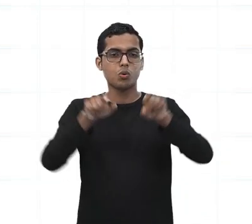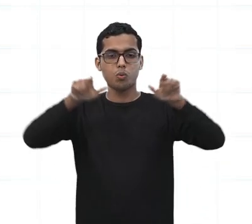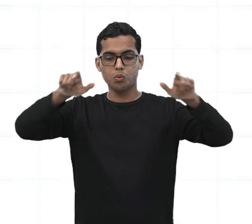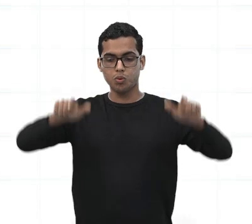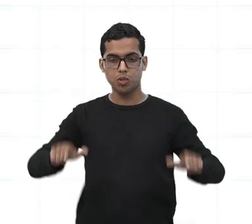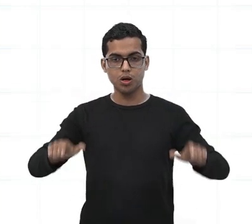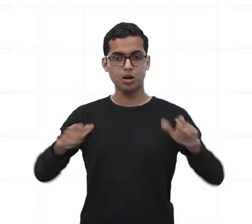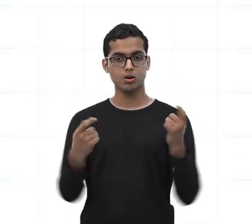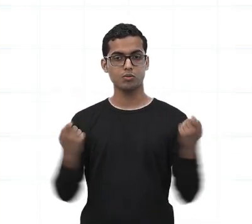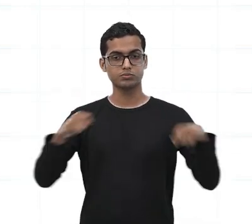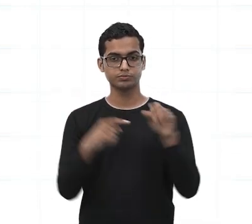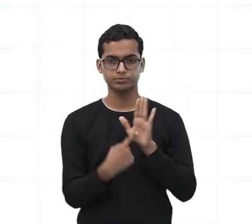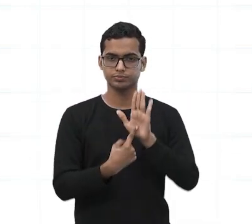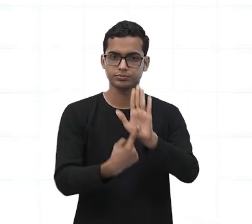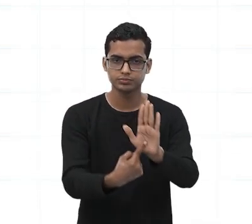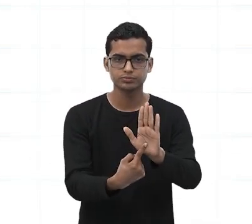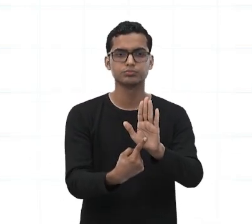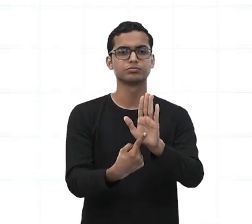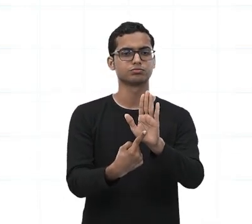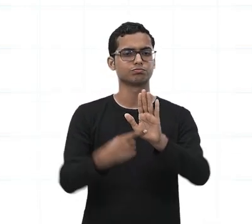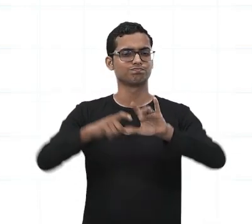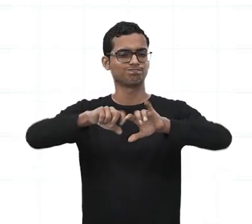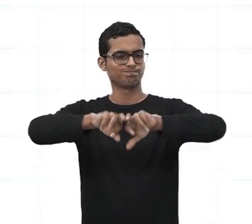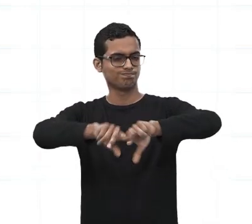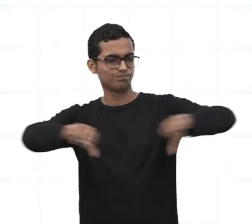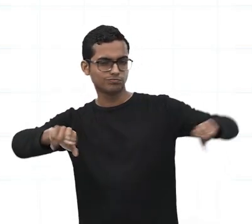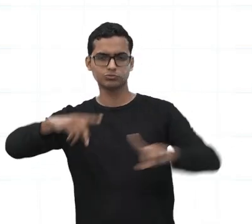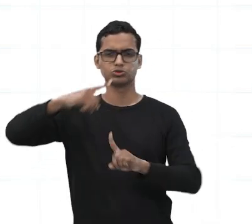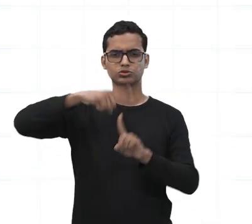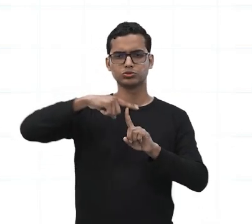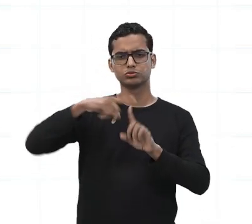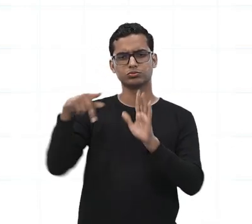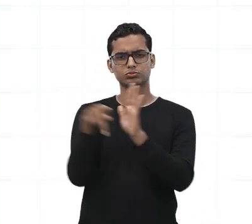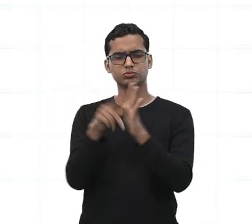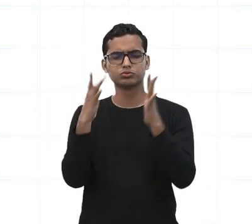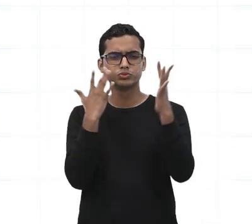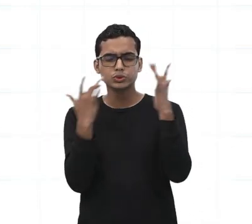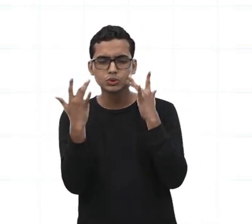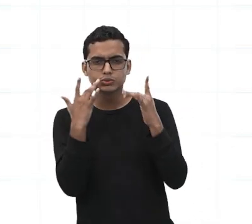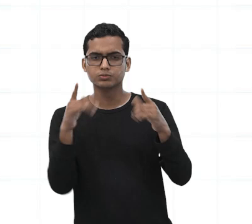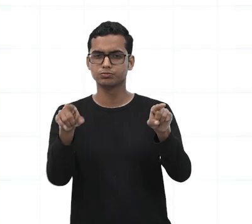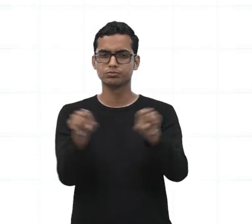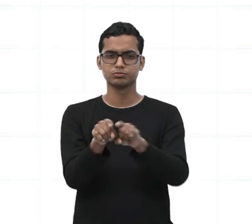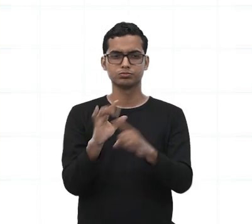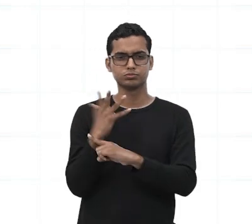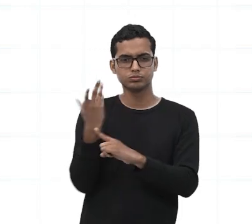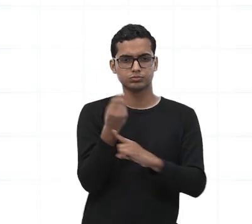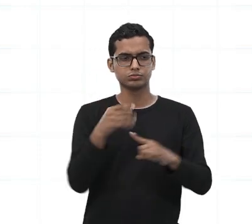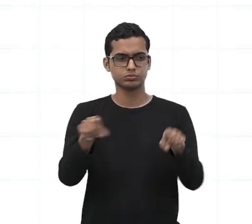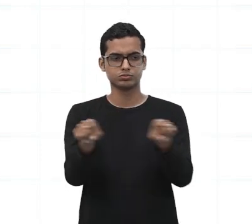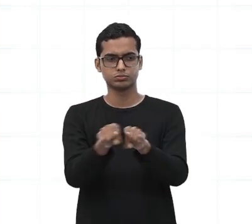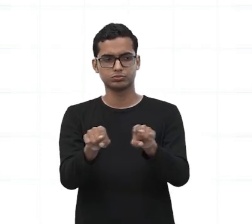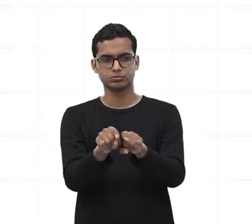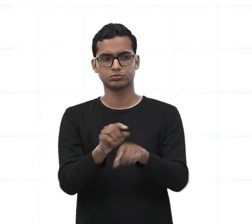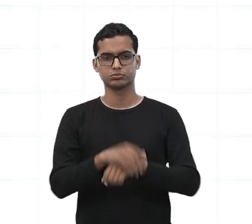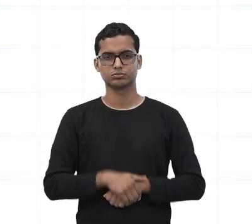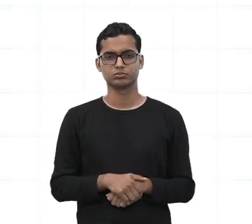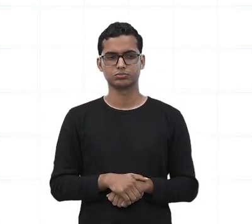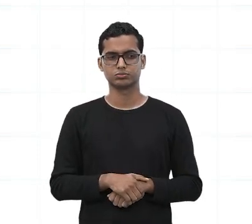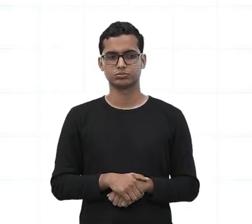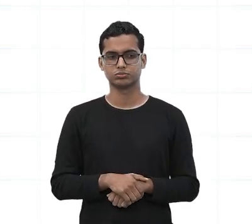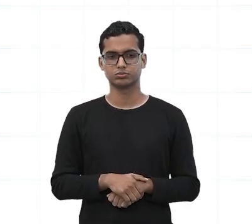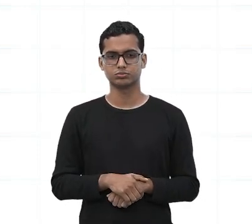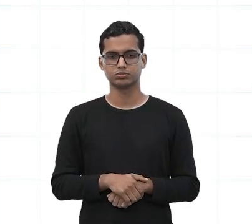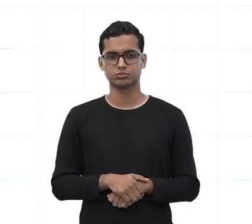ser representados vários tipos de espetáculos. Aí nós temos uma imagem, que é um